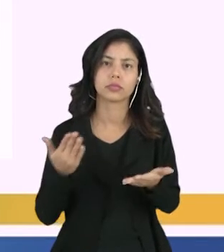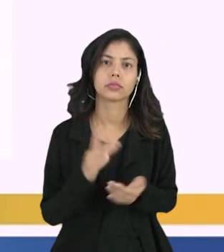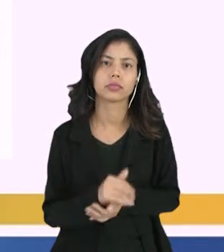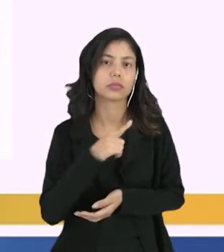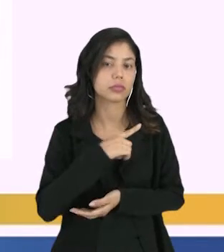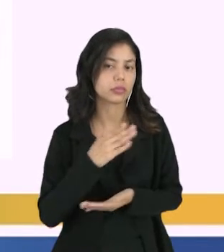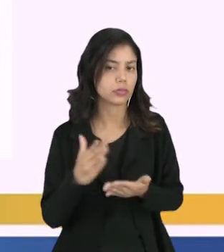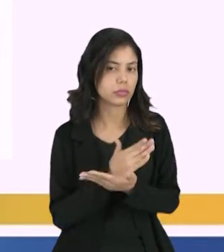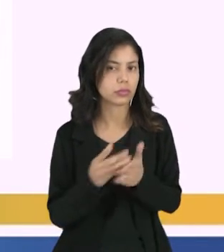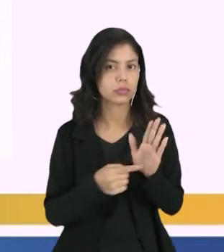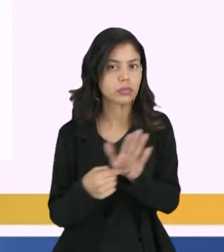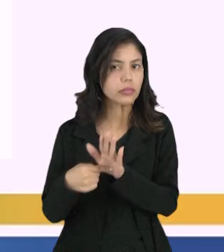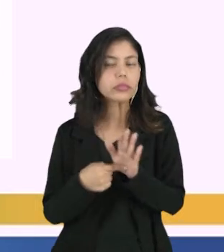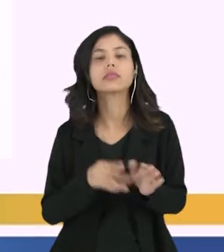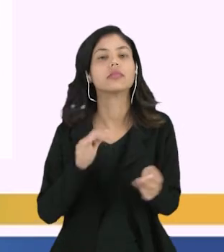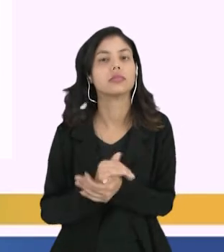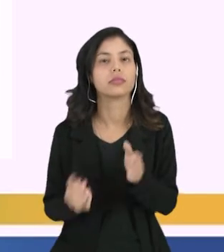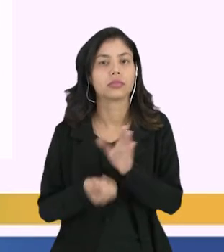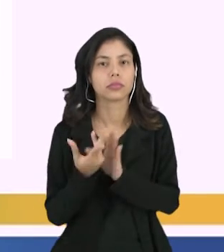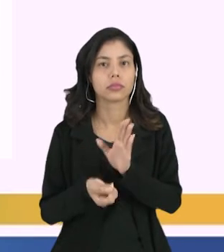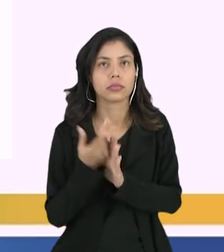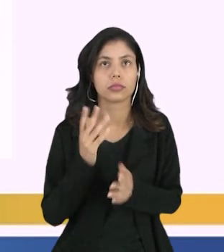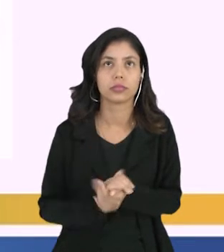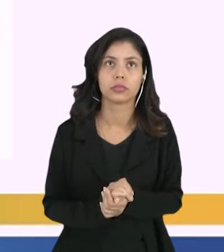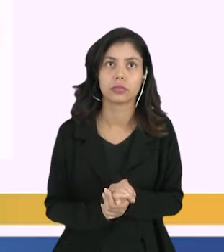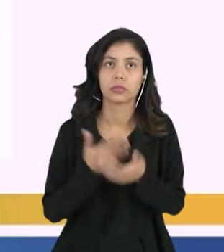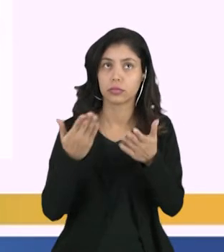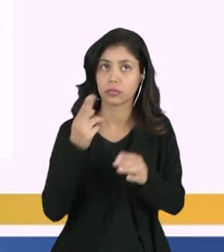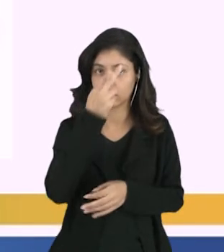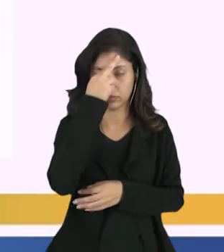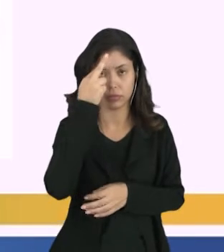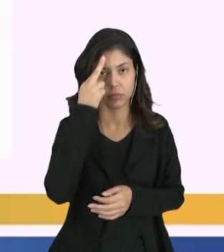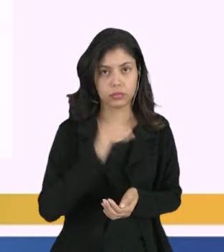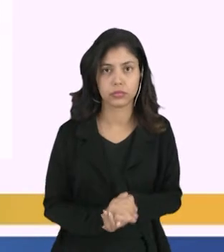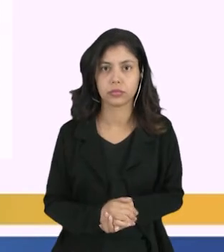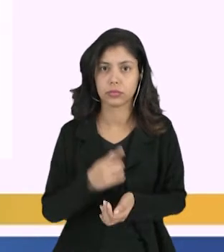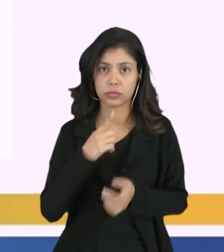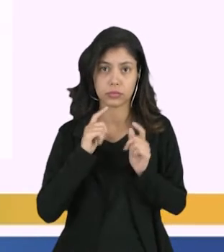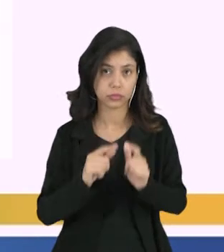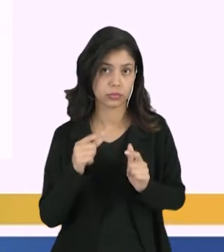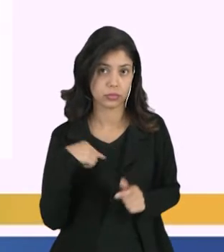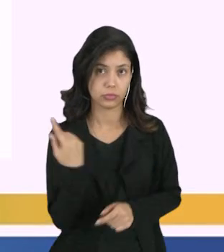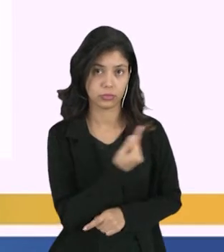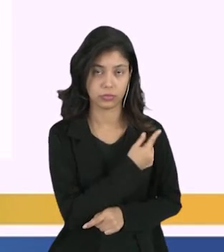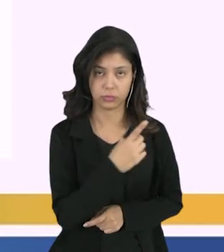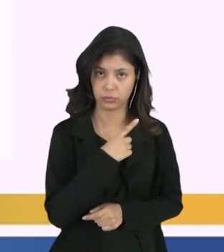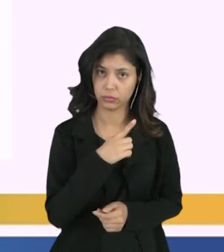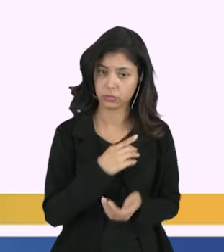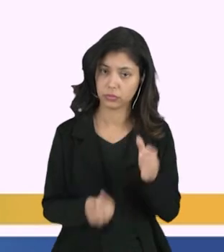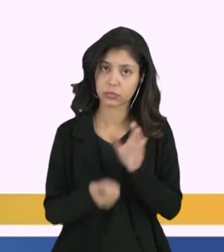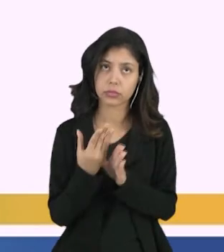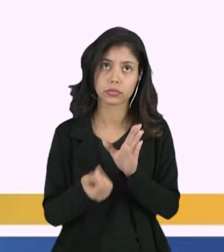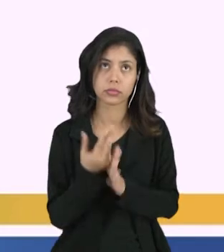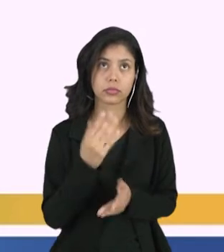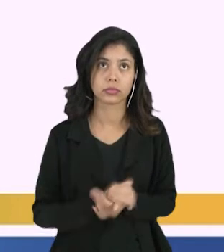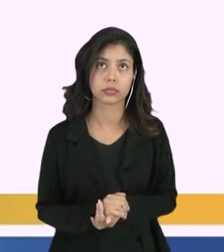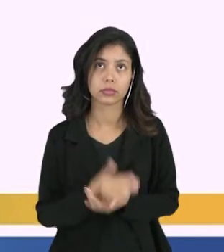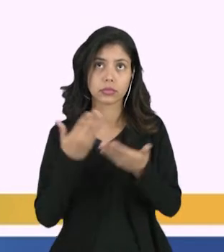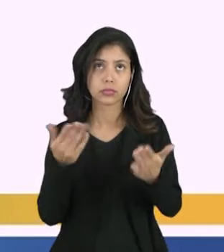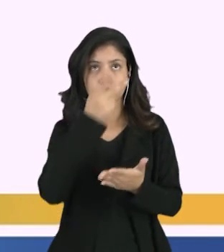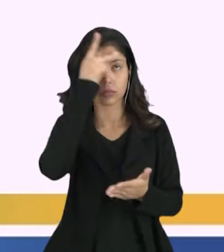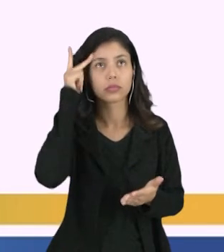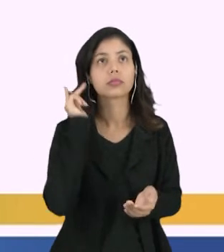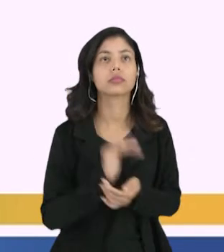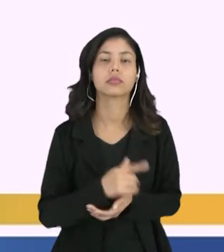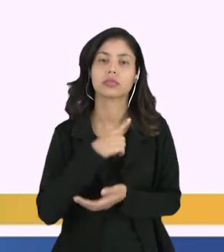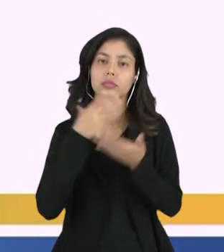gente tem umas representações aí de momentos históricos onde nós temos aí a produção. E aí, pessoal,